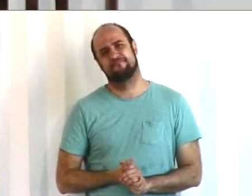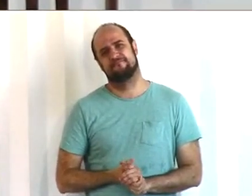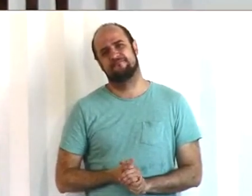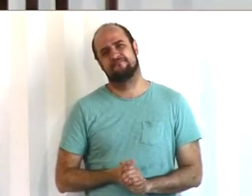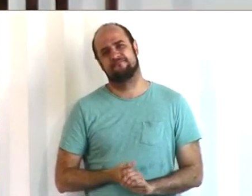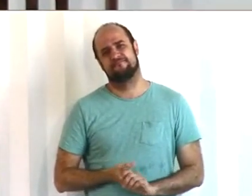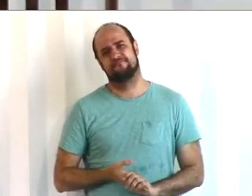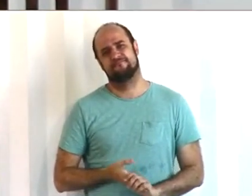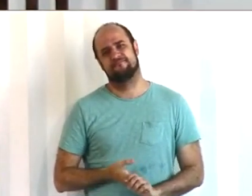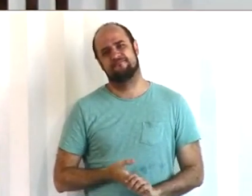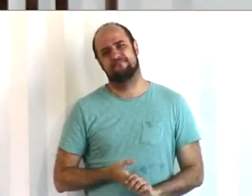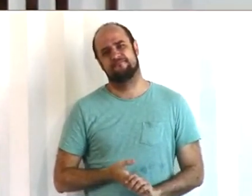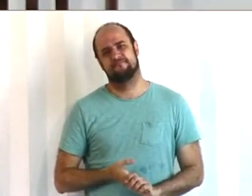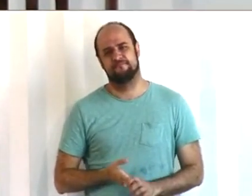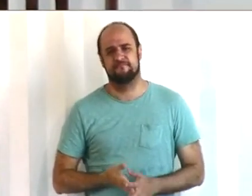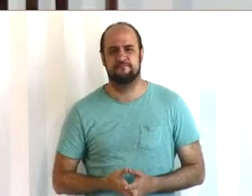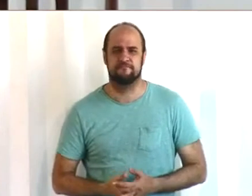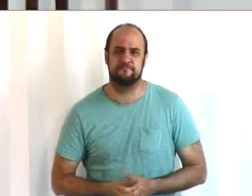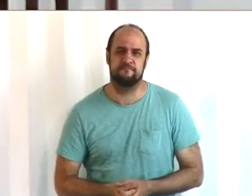Talvez não esteja sendo.